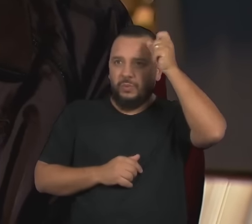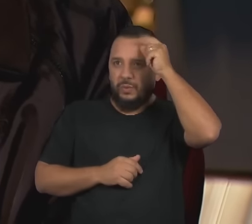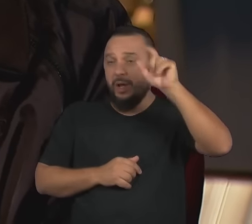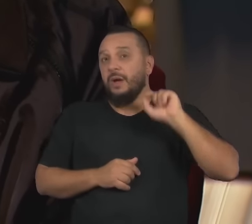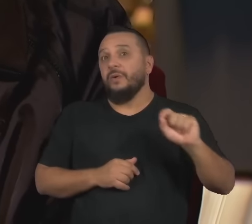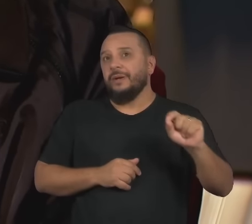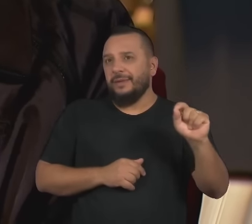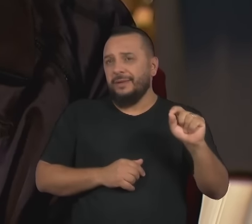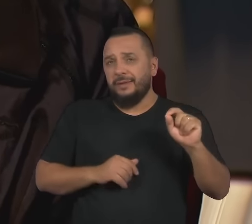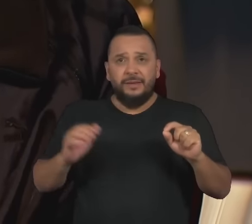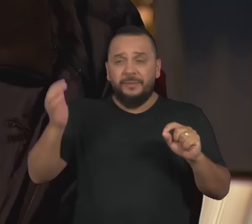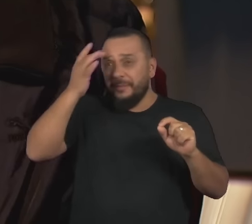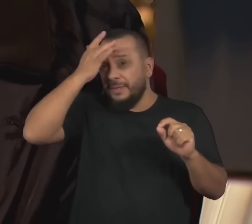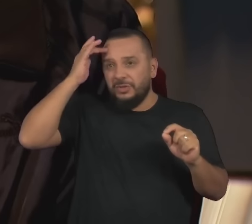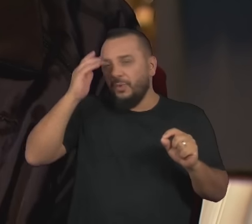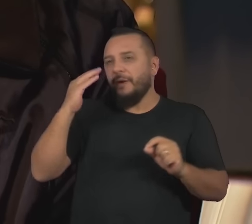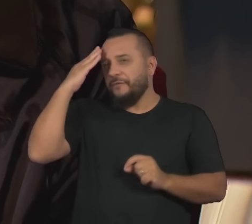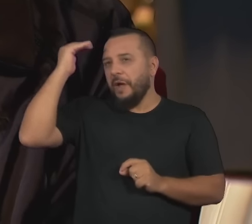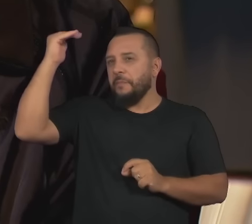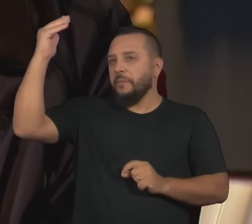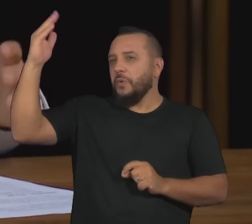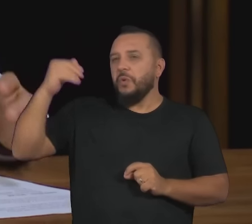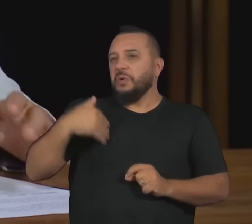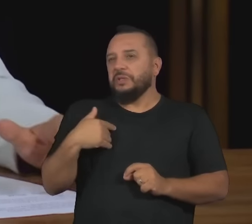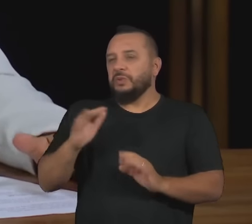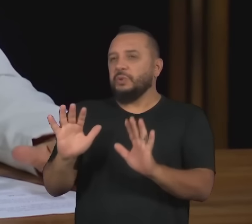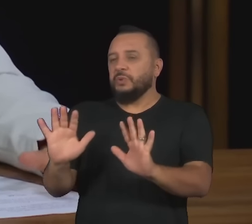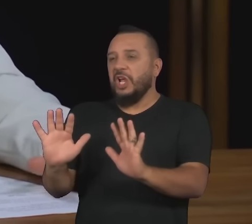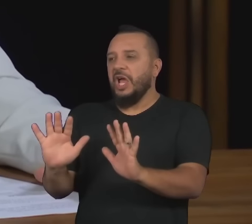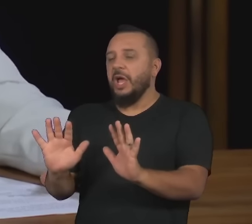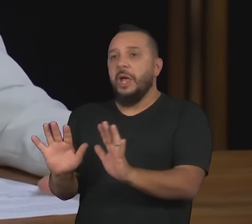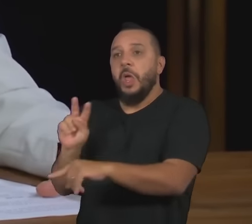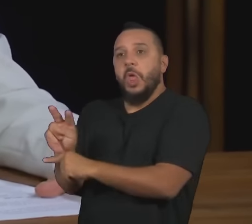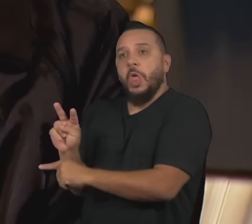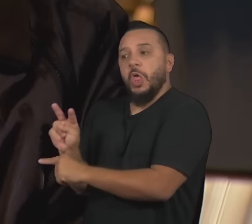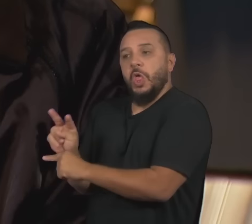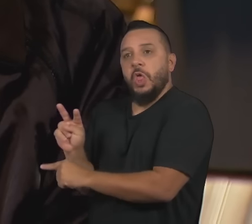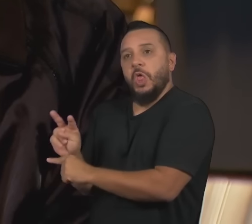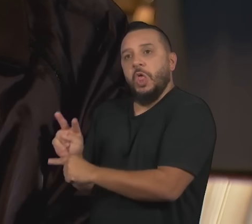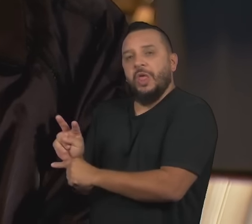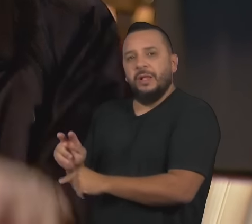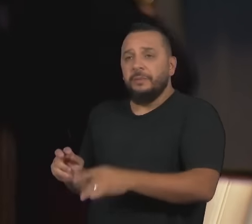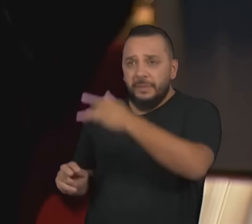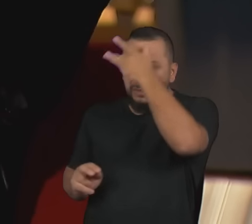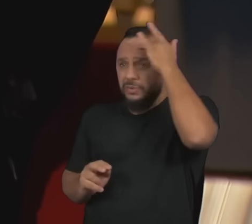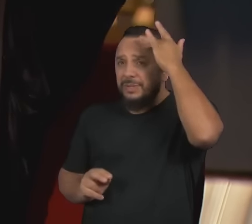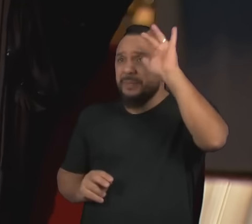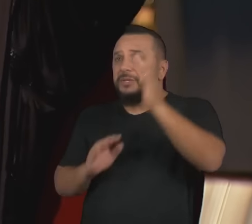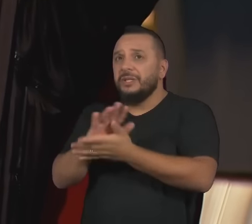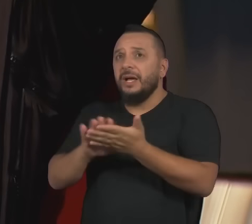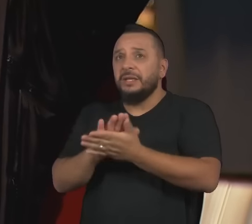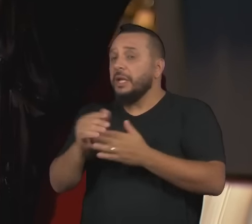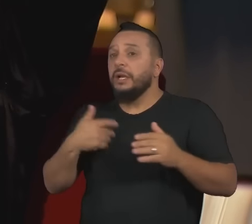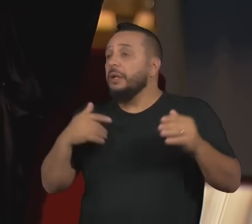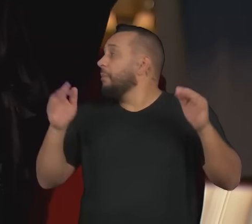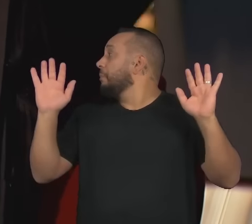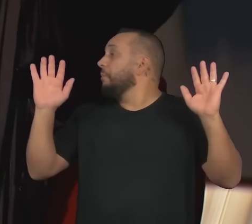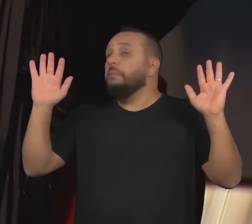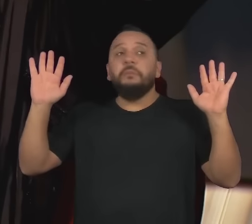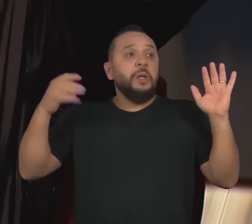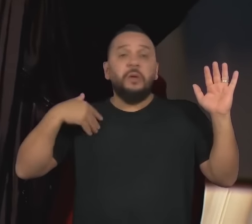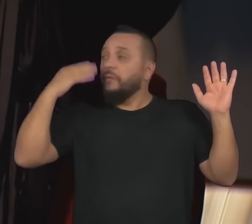a estrela numa redoma. Isso, era muito controlado, né? Uma redoma. Então ele não sabia de nada, ele estava lá, é uma